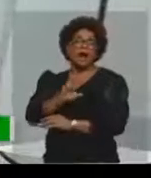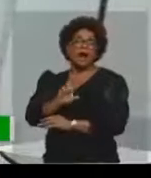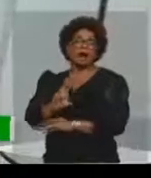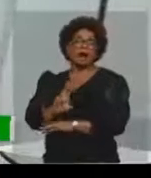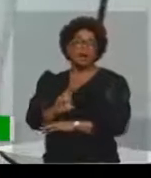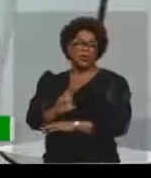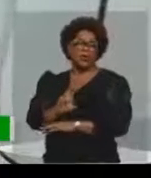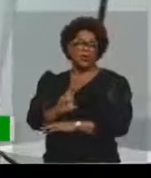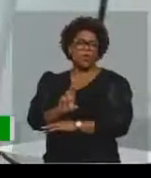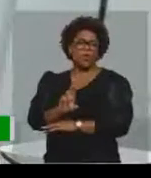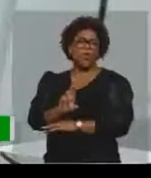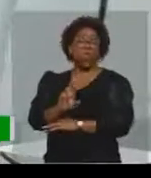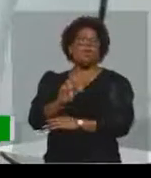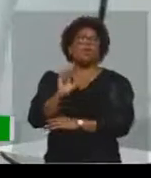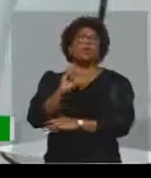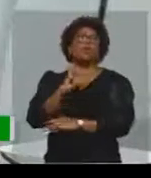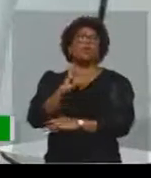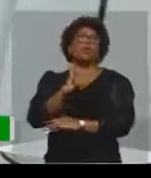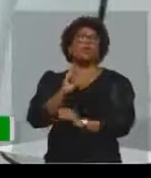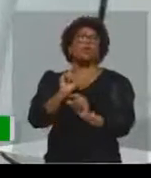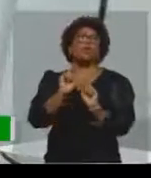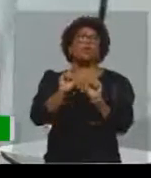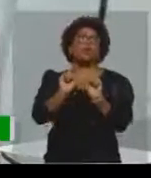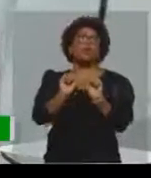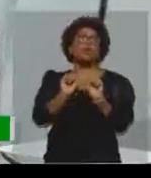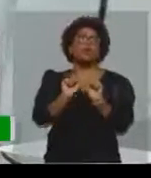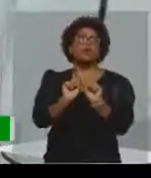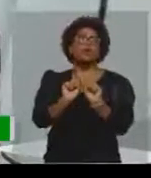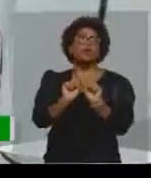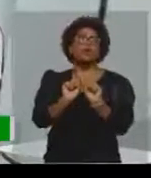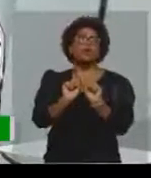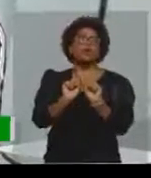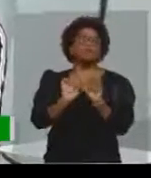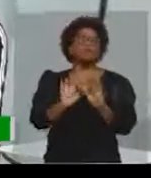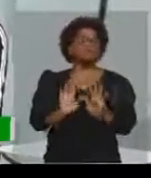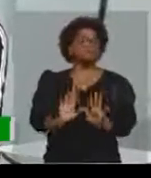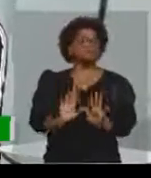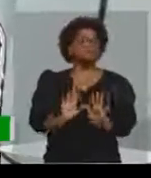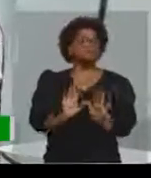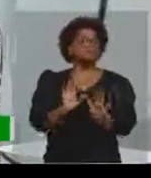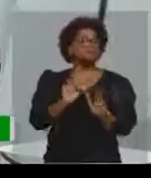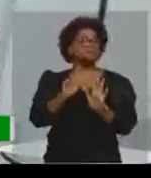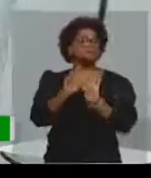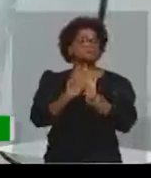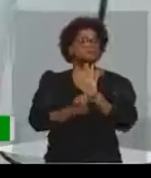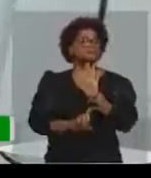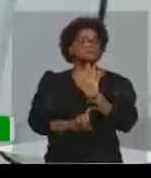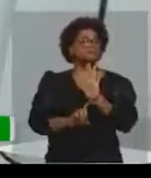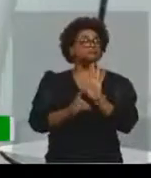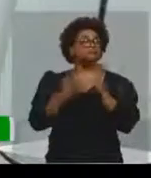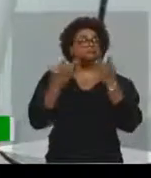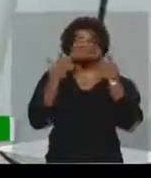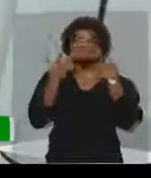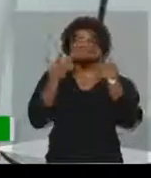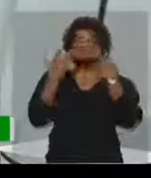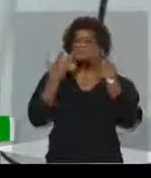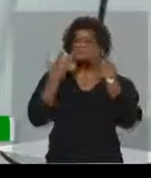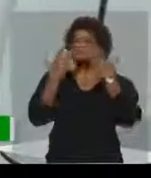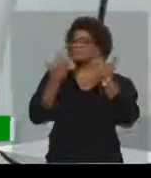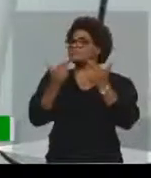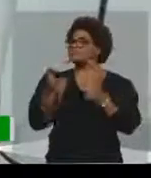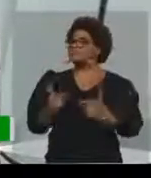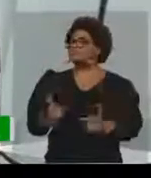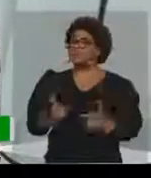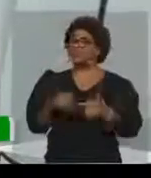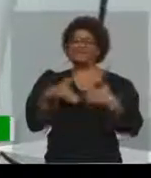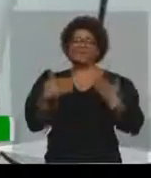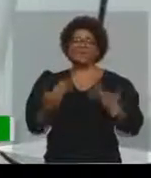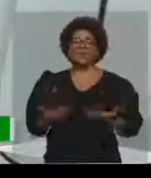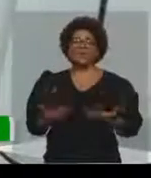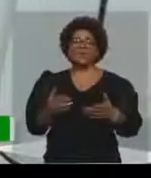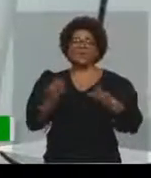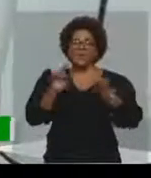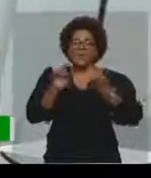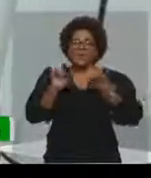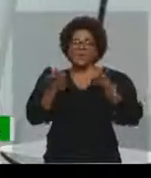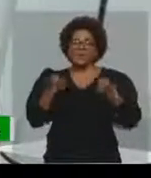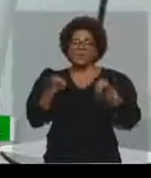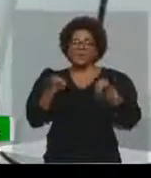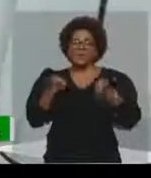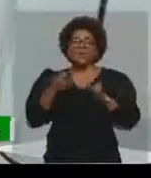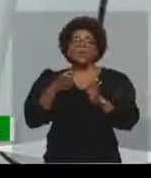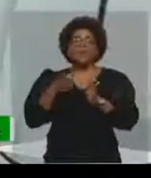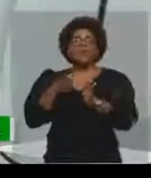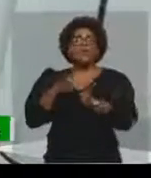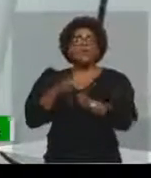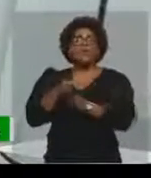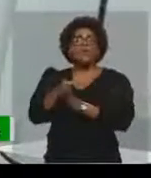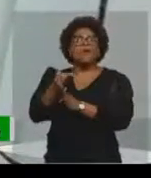nos indicando, né? Agora, no teatro, né, no texto teatral, não tem. Então, são as rubricas que vão ali, né, guiar,